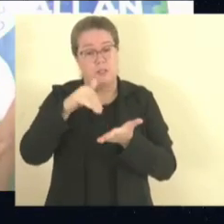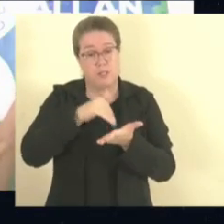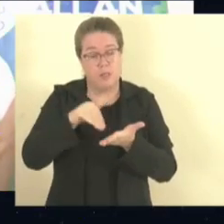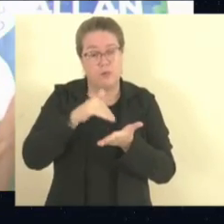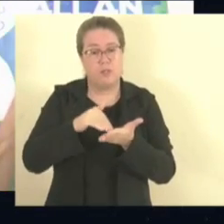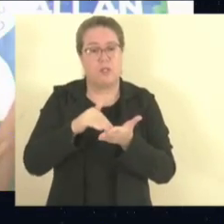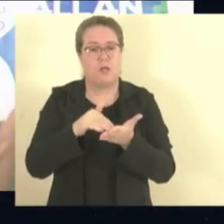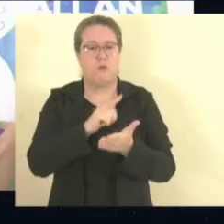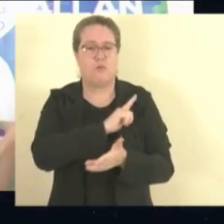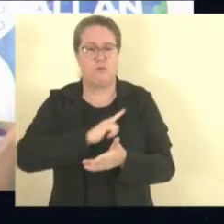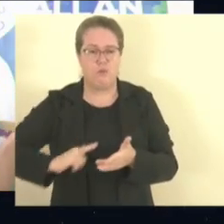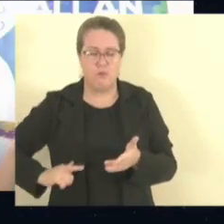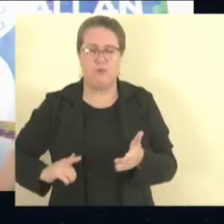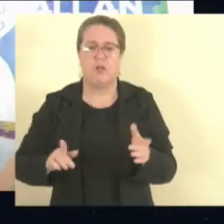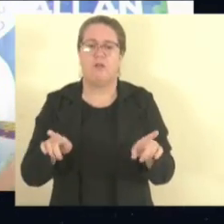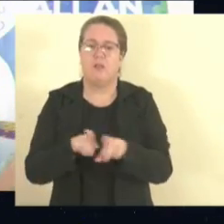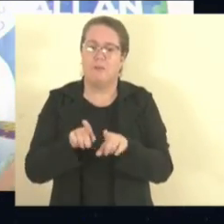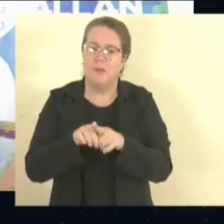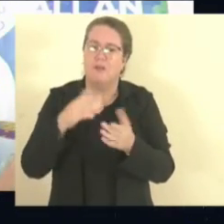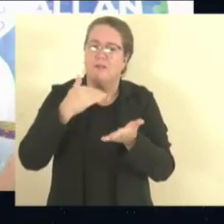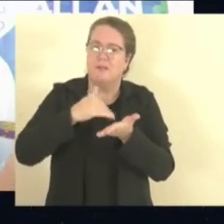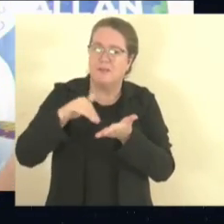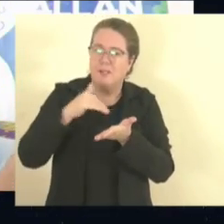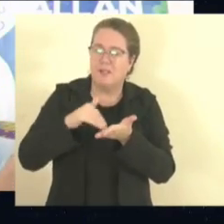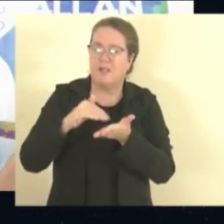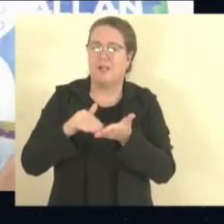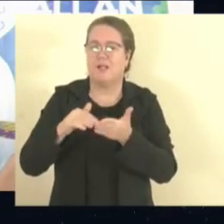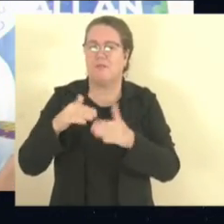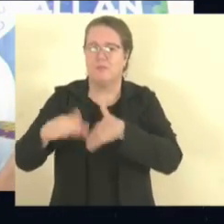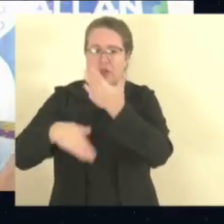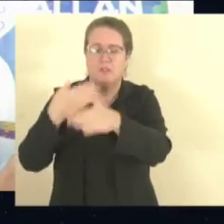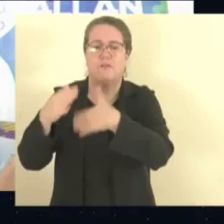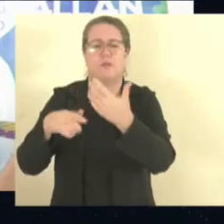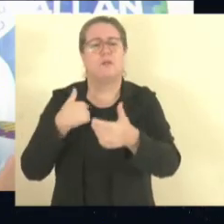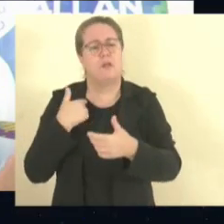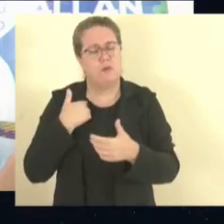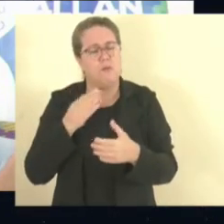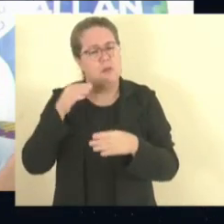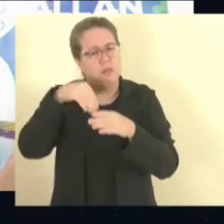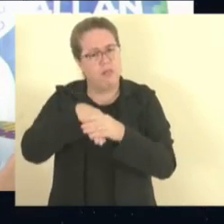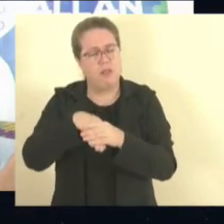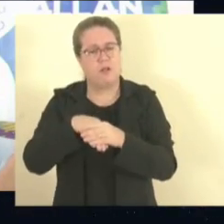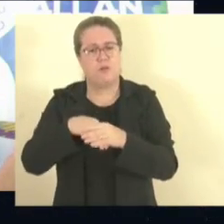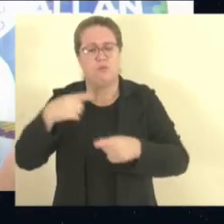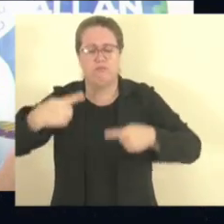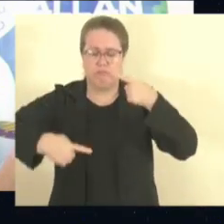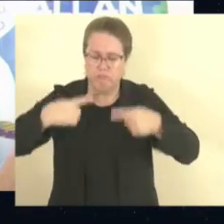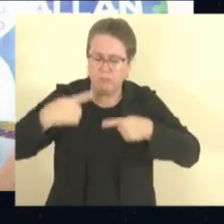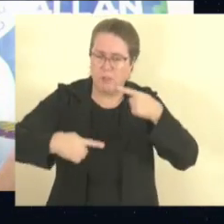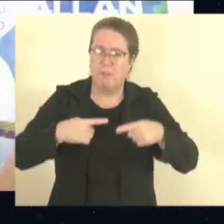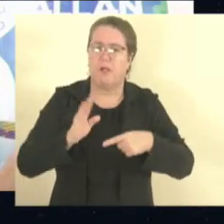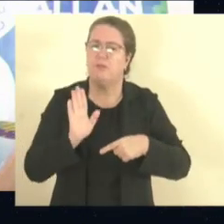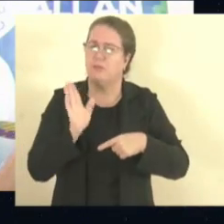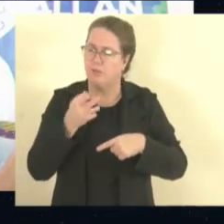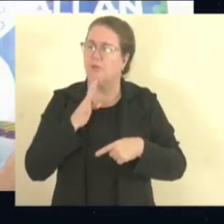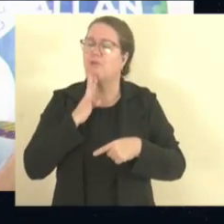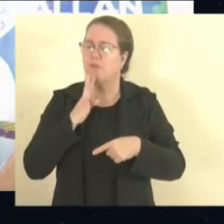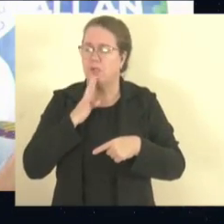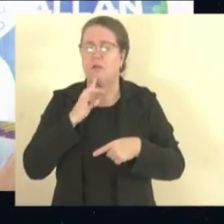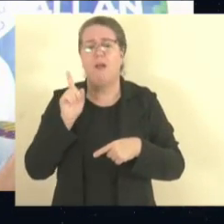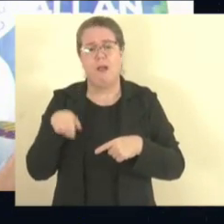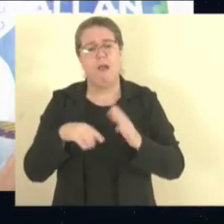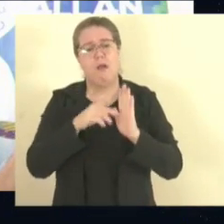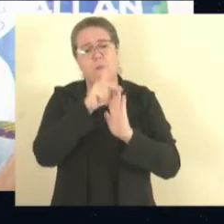tive a oportunidade de participar do debate da construção desse projeto, que é um projeto